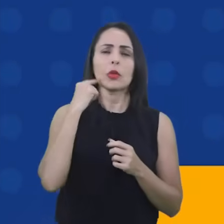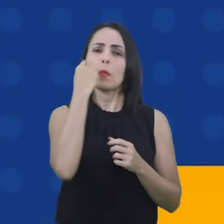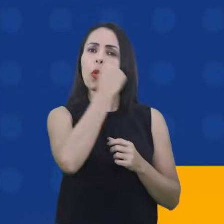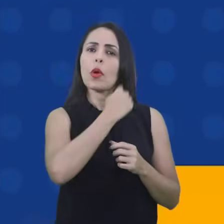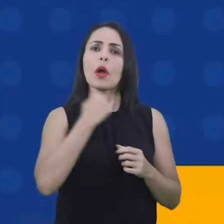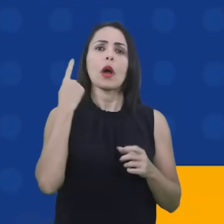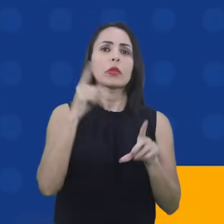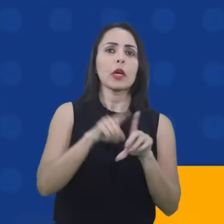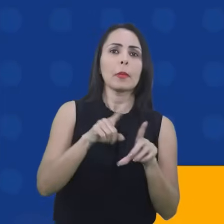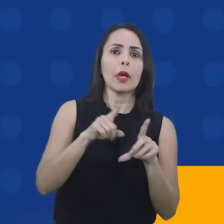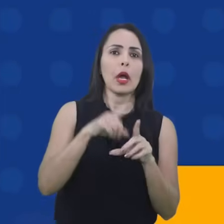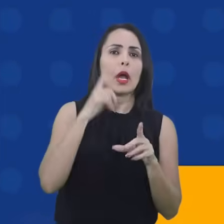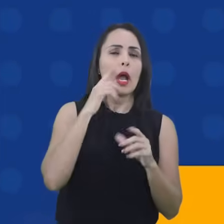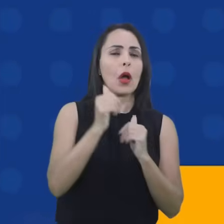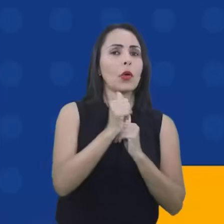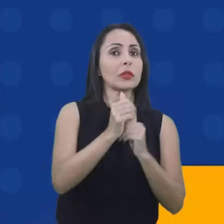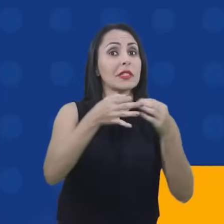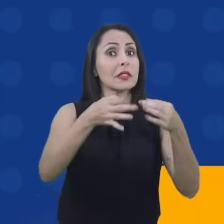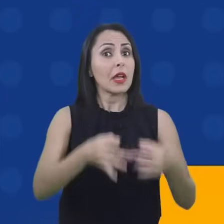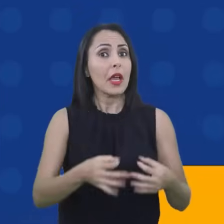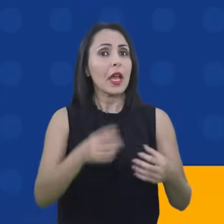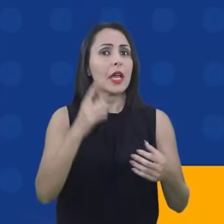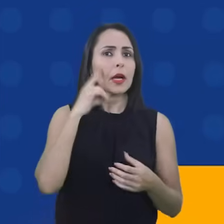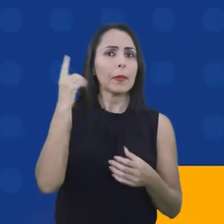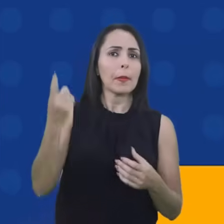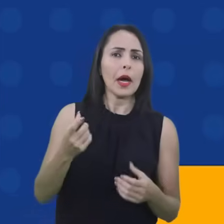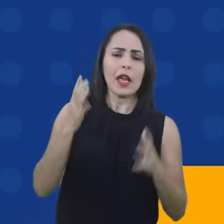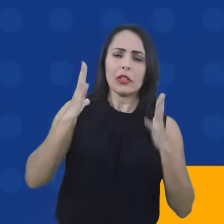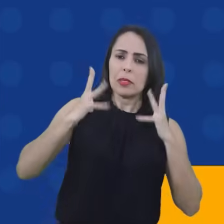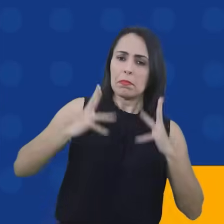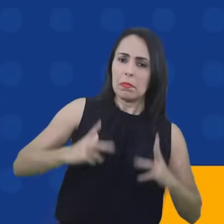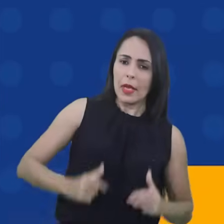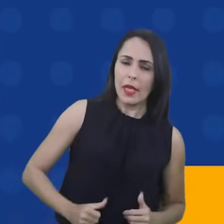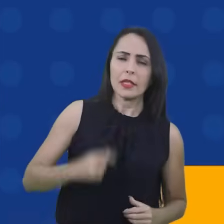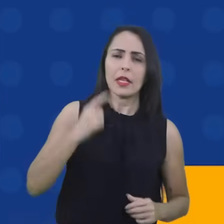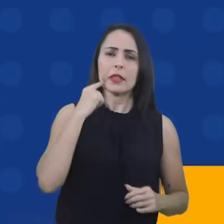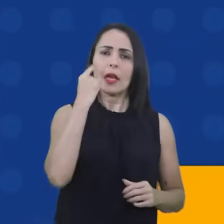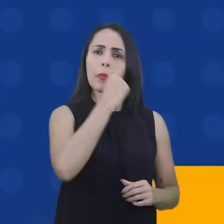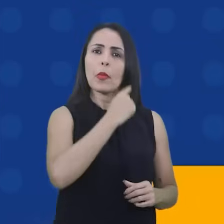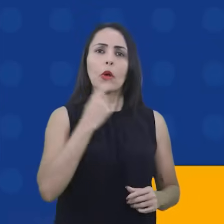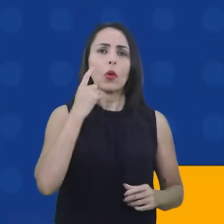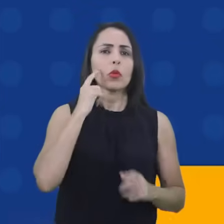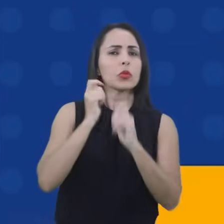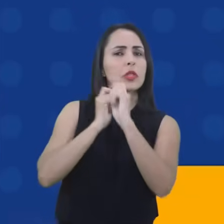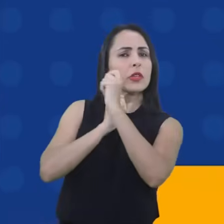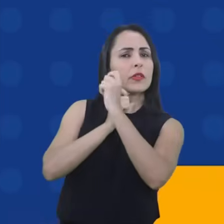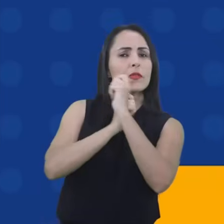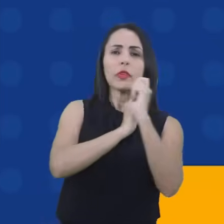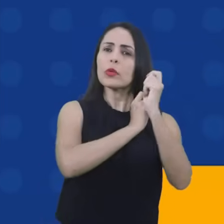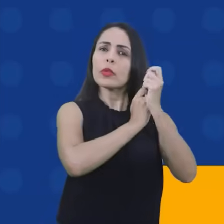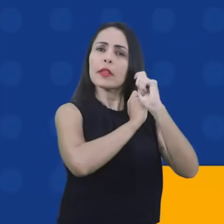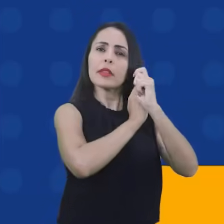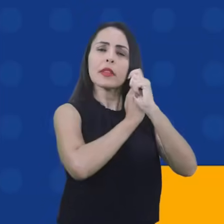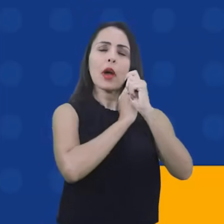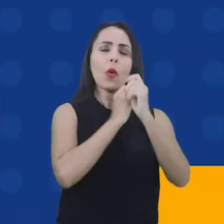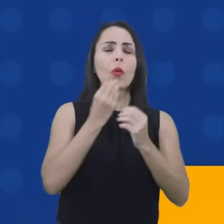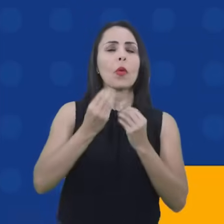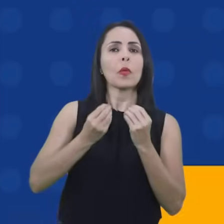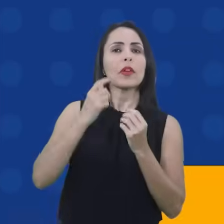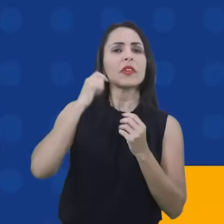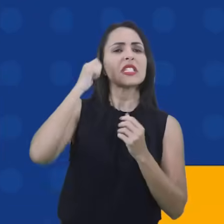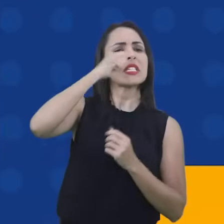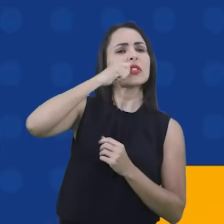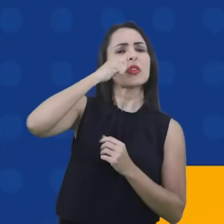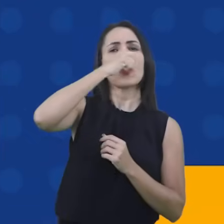Vamos conhecer a ordem correta para a higienização bucal, o uso de fio dental, como deve ser feita a